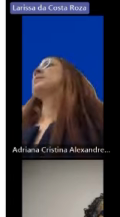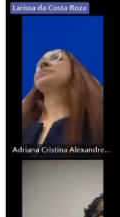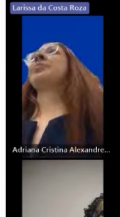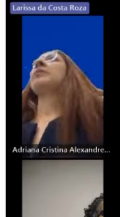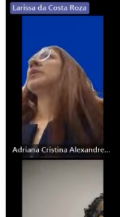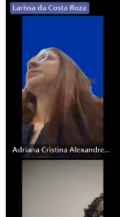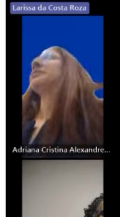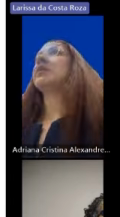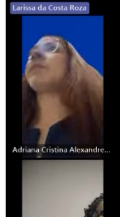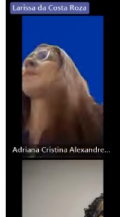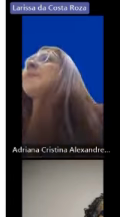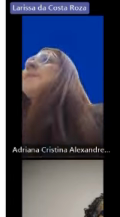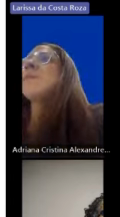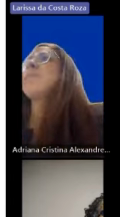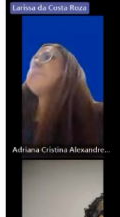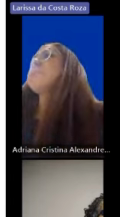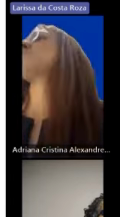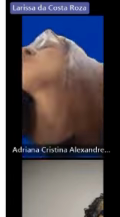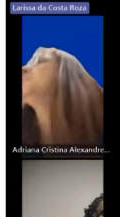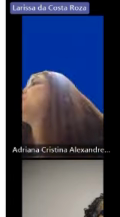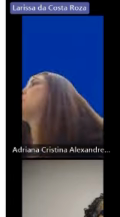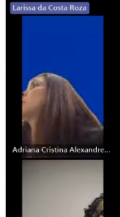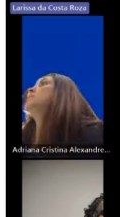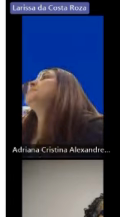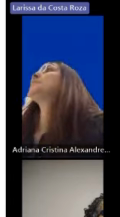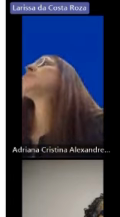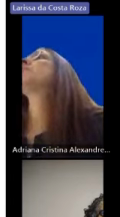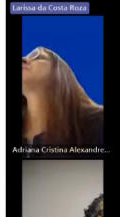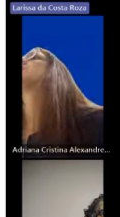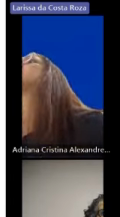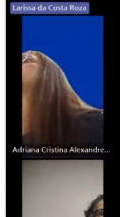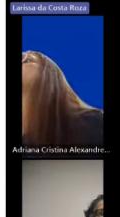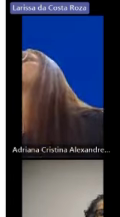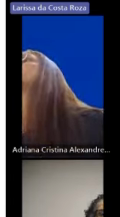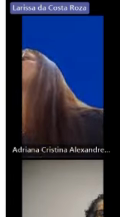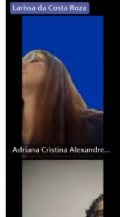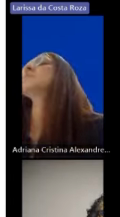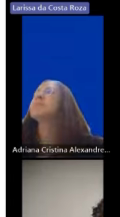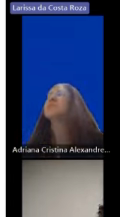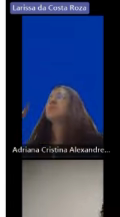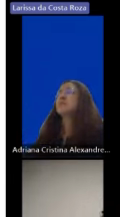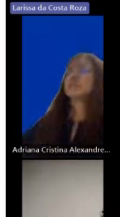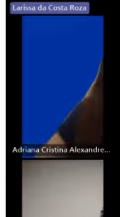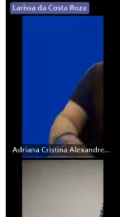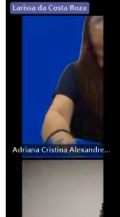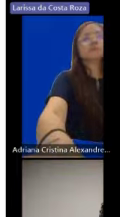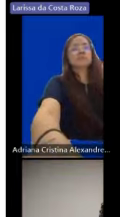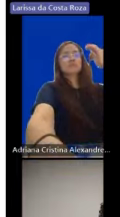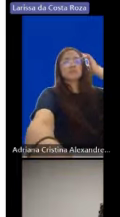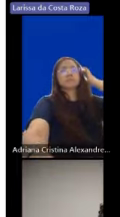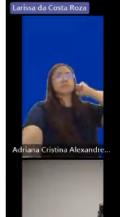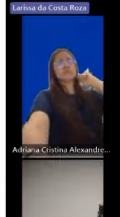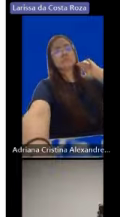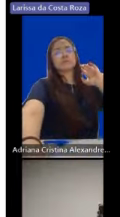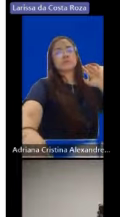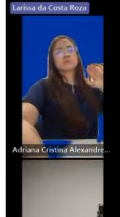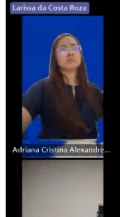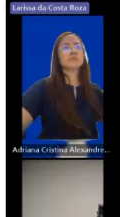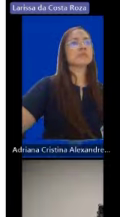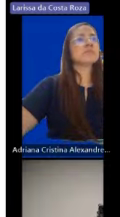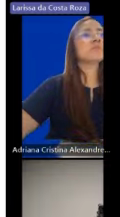Aliás, a gente nunca sabe em qual momento a gente vai usar ou não vai usar, mas a gente precisa todo dia saber que a nossa conferência, né, o nosso olhar para ele de uma